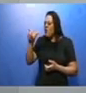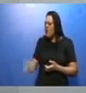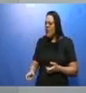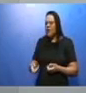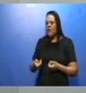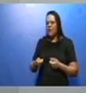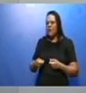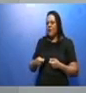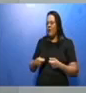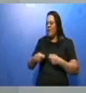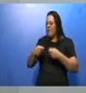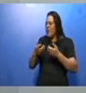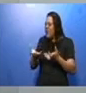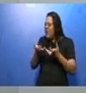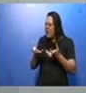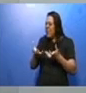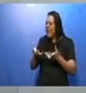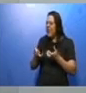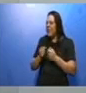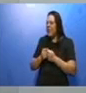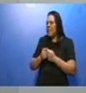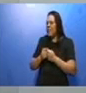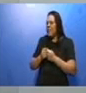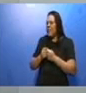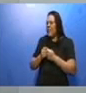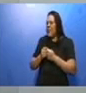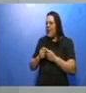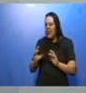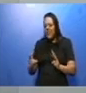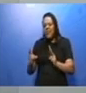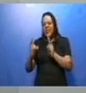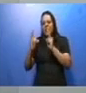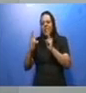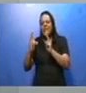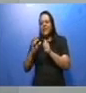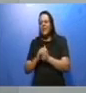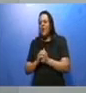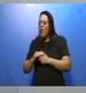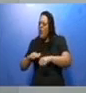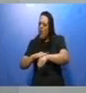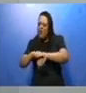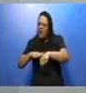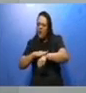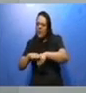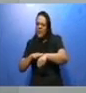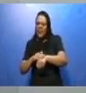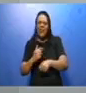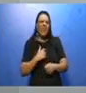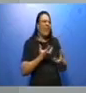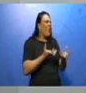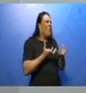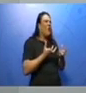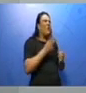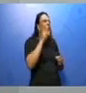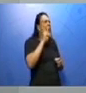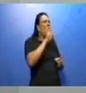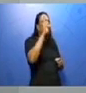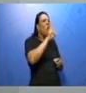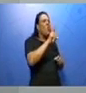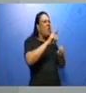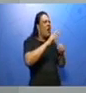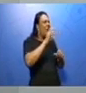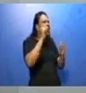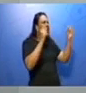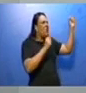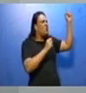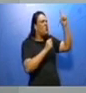inglês para se comunicar com a gente e saber mais sobre o nosso mundo, o idioma, que ele deve ter aprendido nas ruas, com os primos,